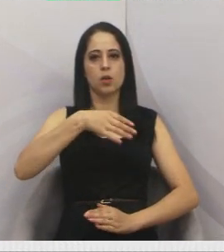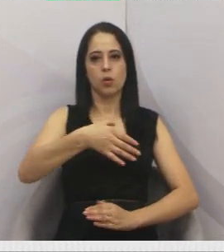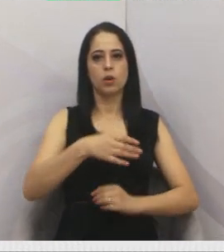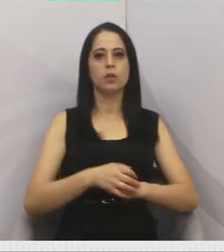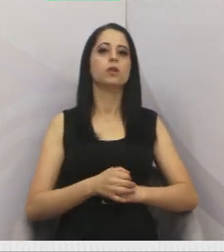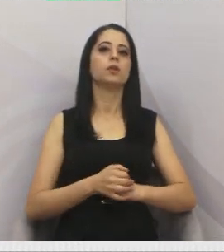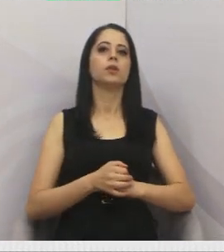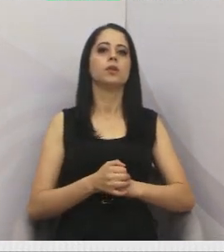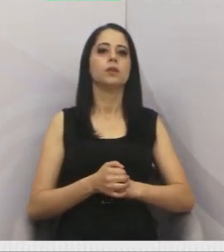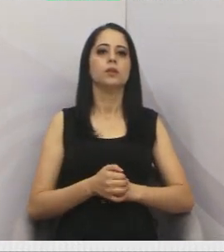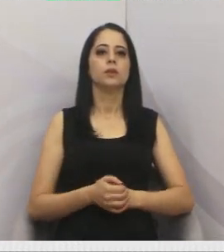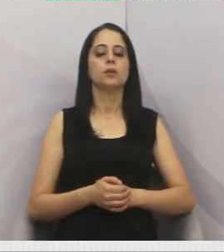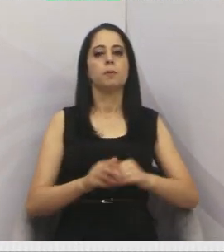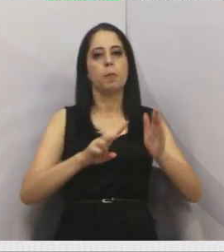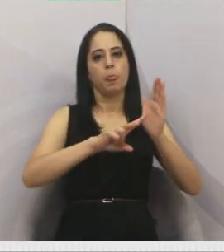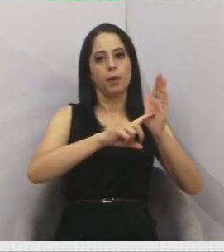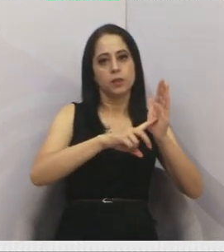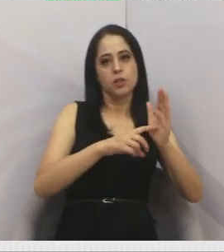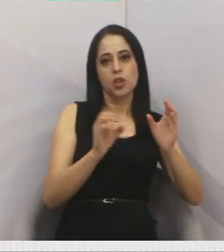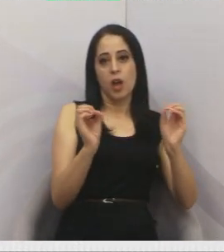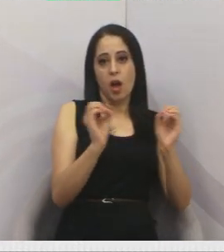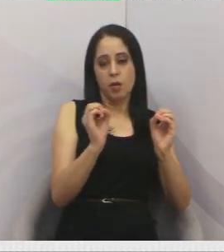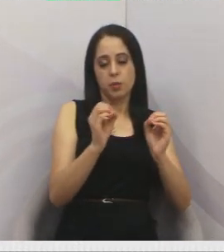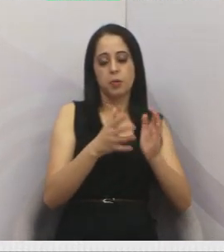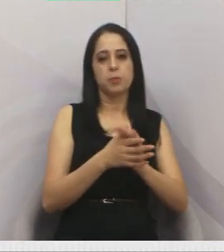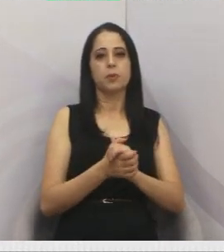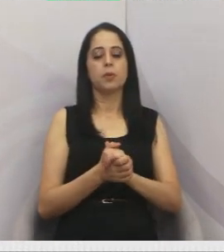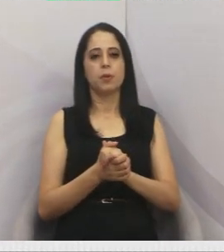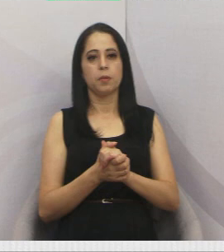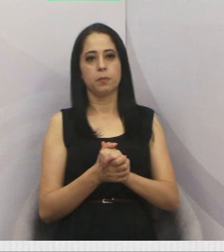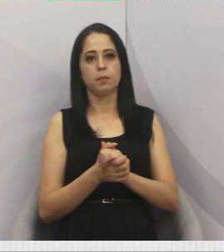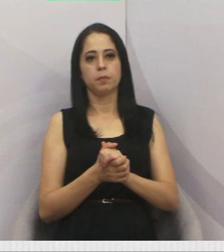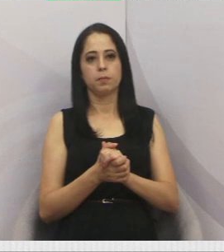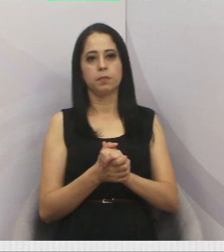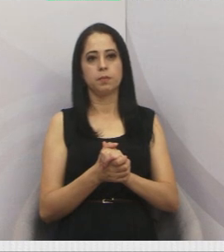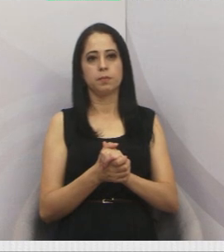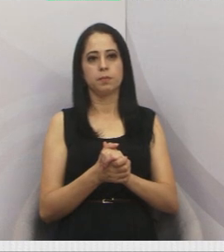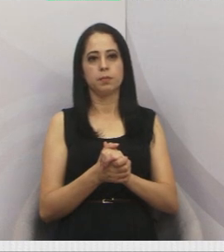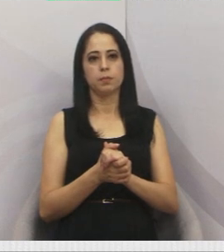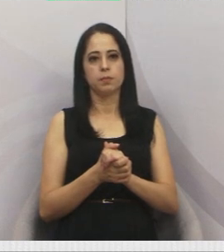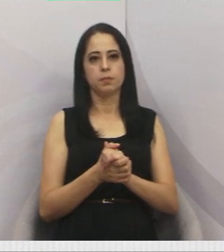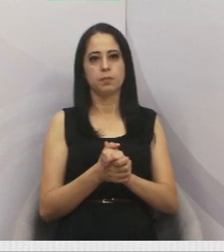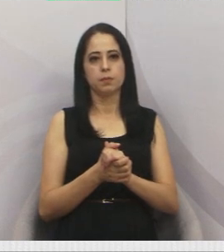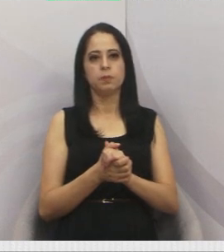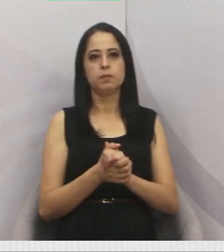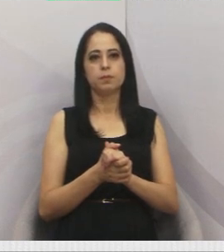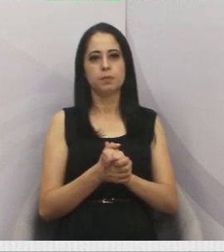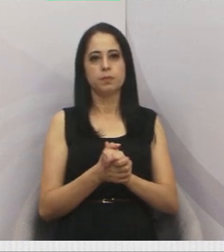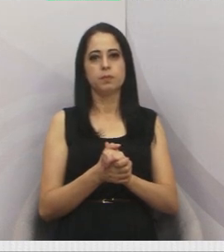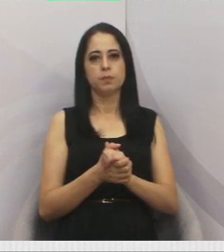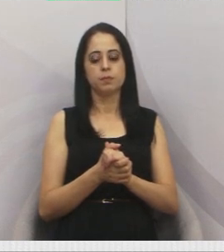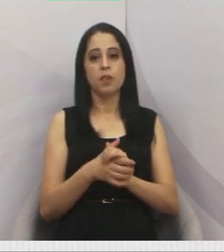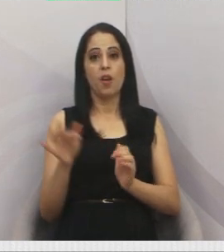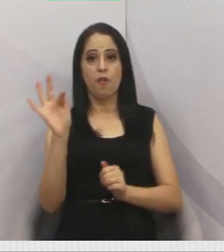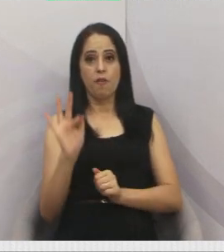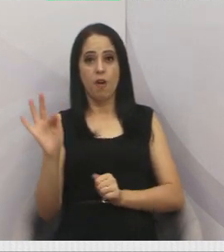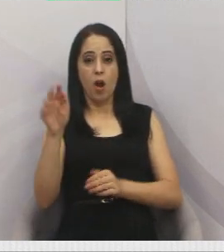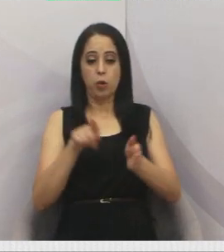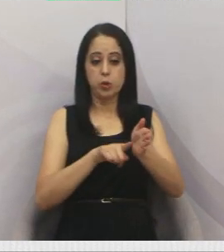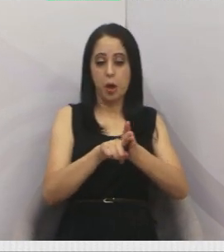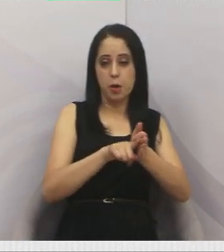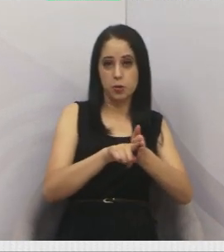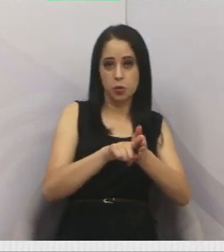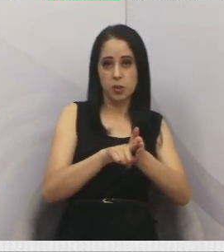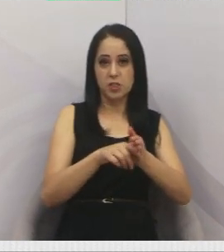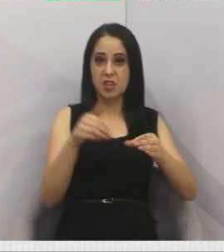Sindical, voto em branco. Segmento Empresas e ou Entidades Profissionais, voto em branco. Segmento Entidades Acadêmicas e de